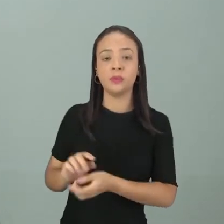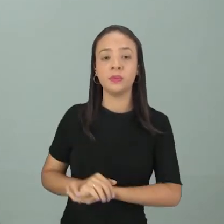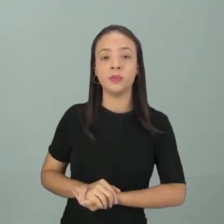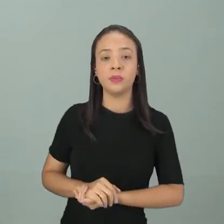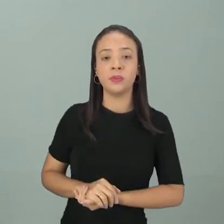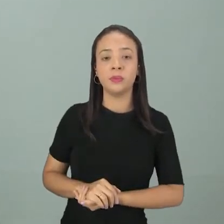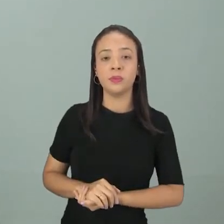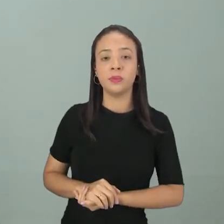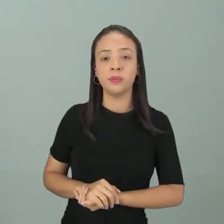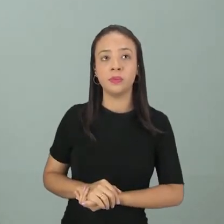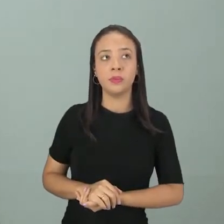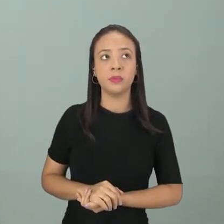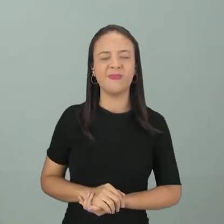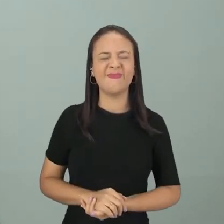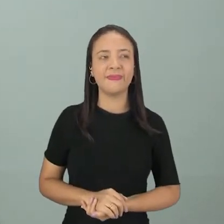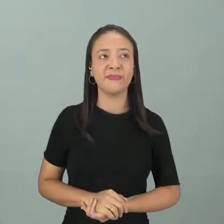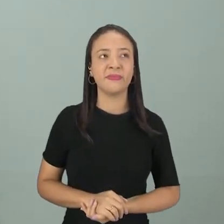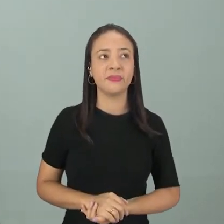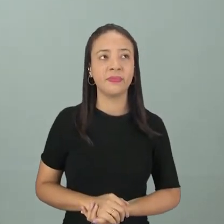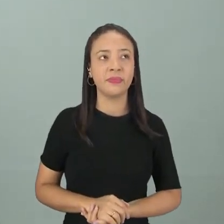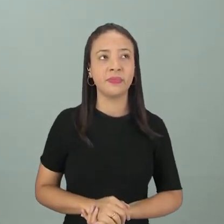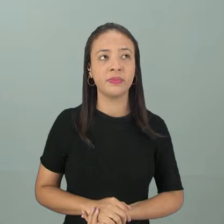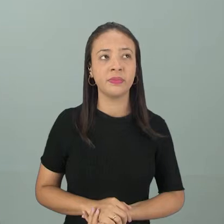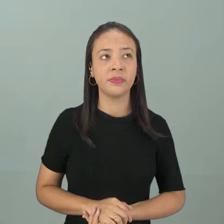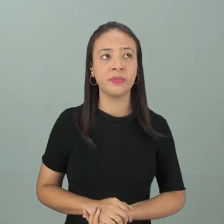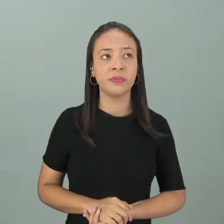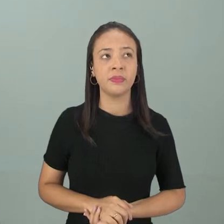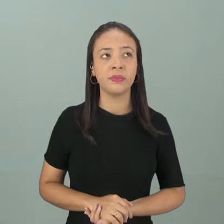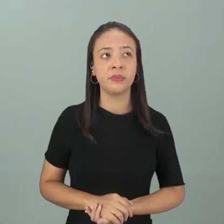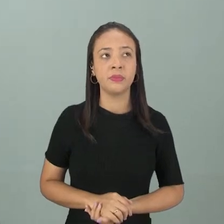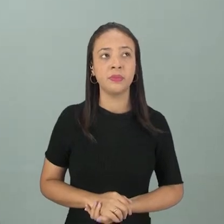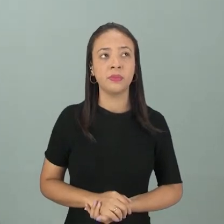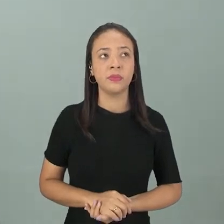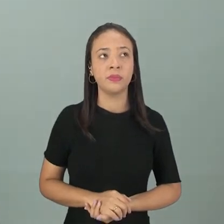superfícies arredondadas. Vamos trazer para cá.